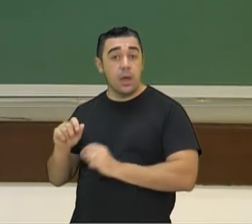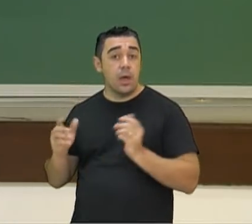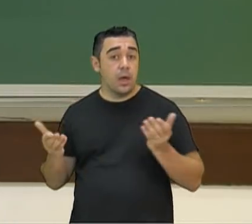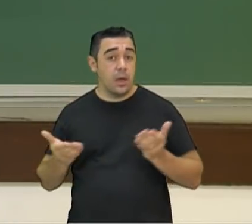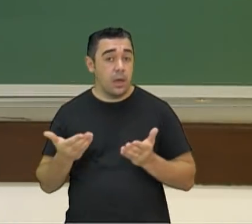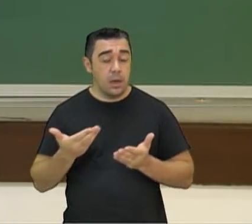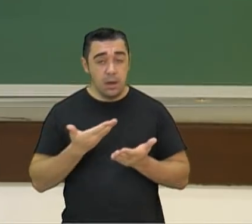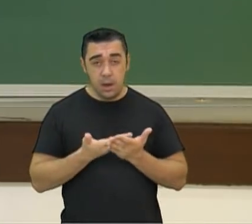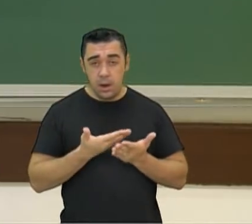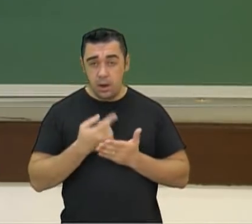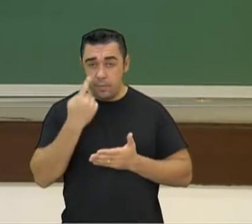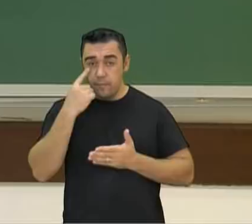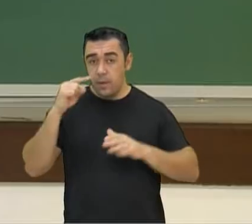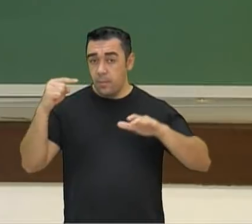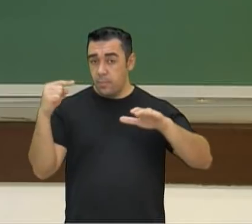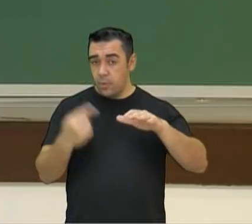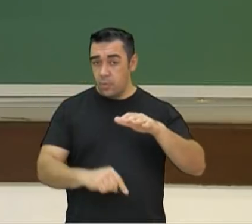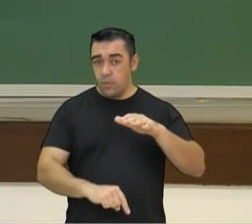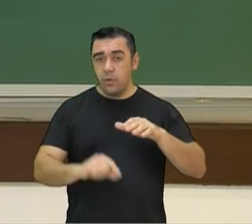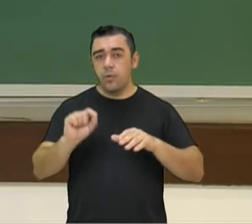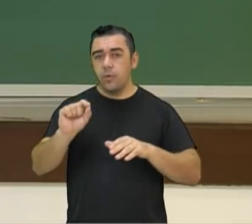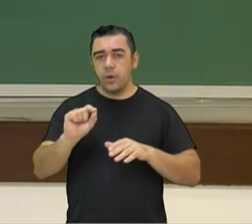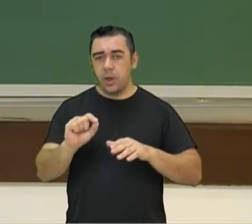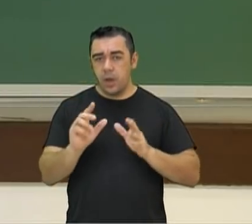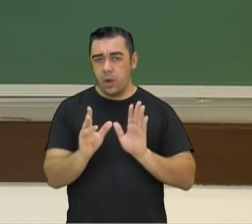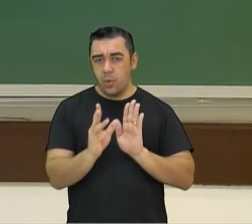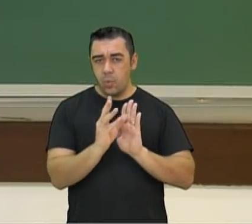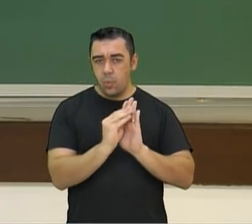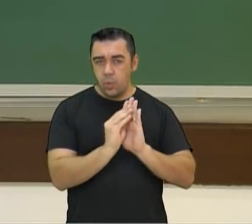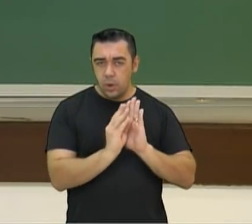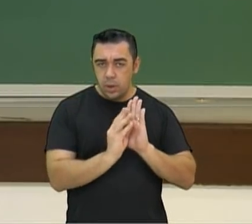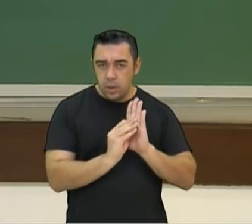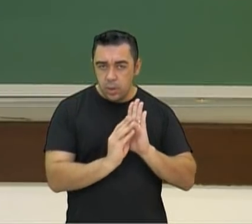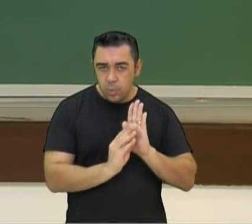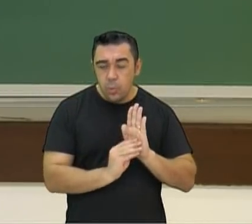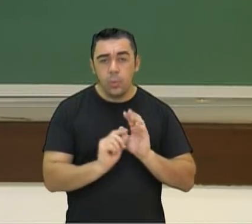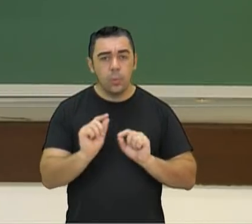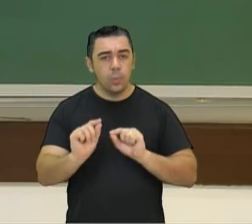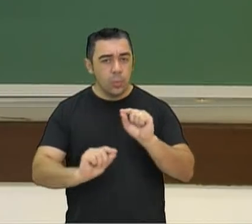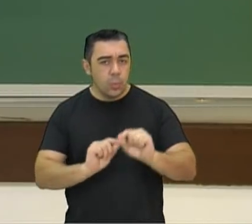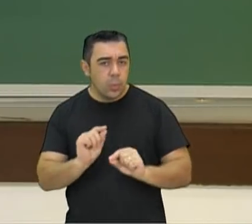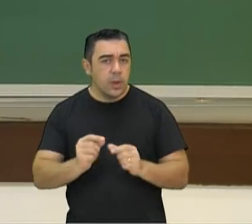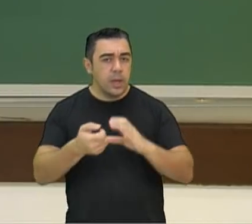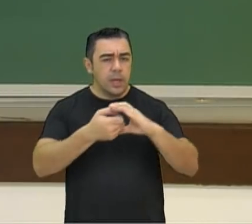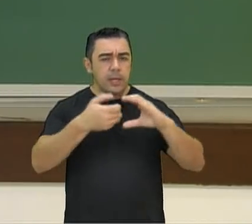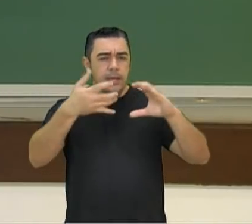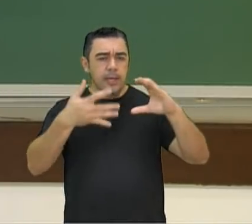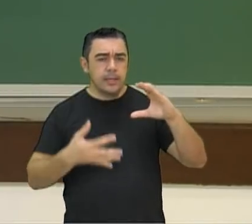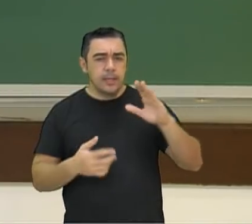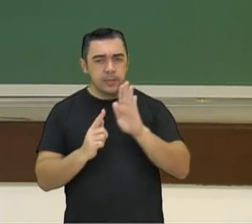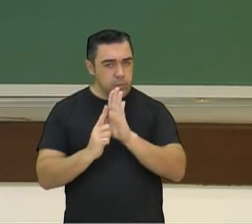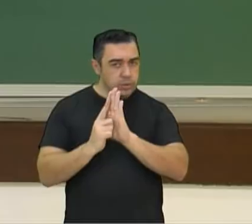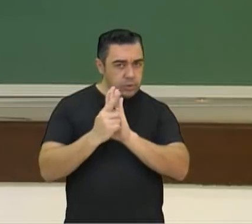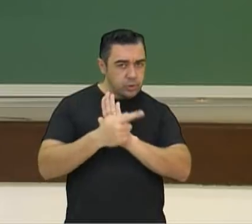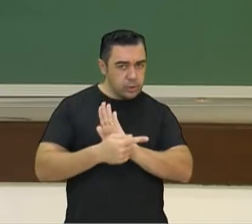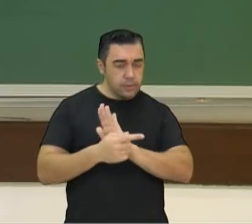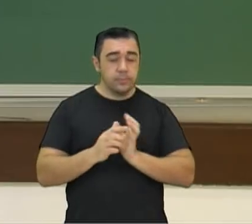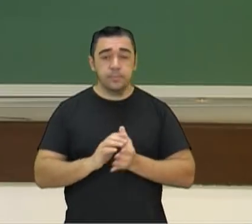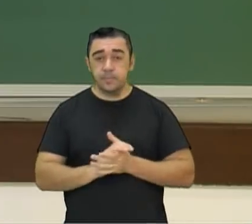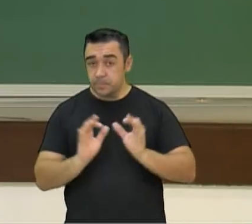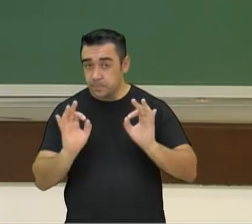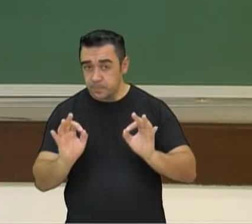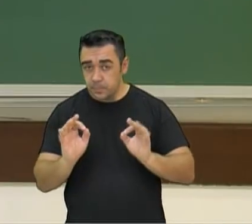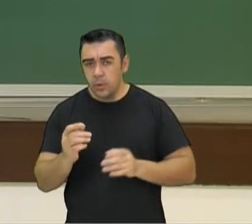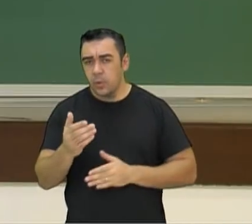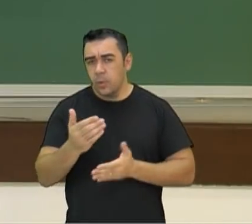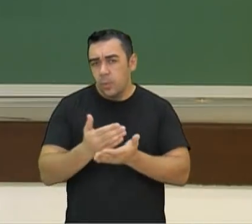de aprofundamento para esses conteúdos, né? Para quais são as características desses gêneros textuais, certo?